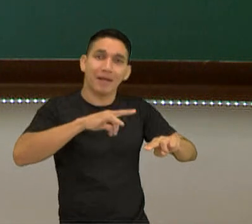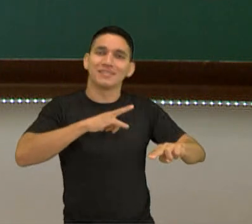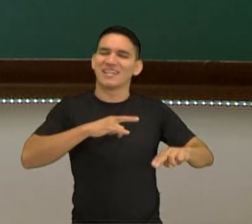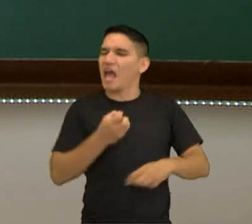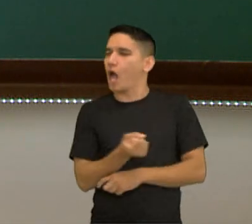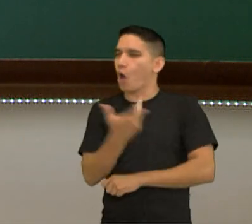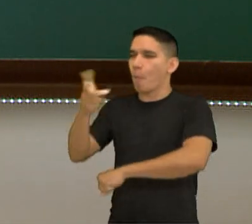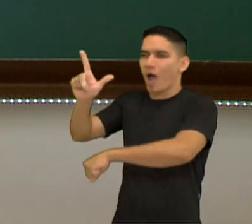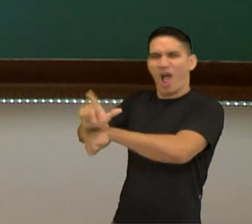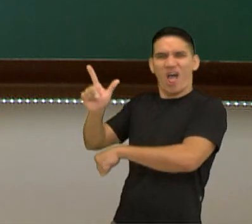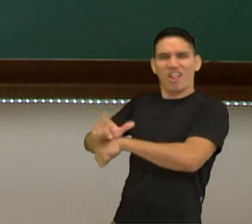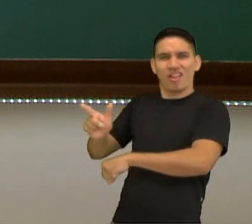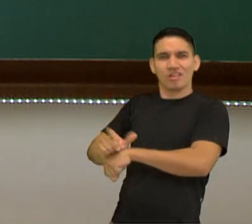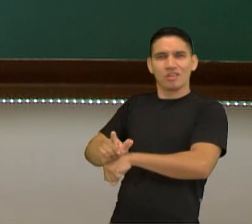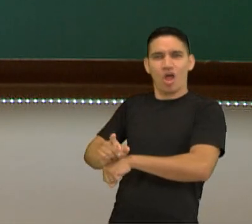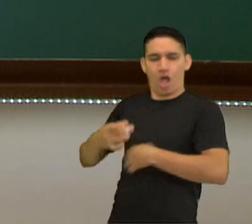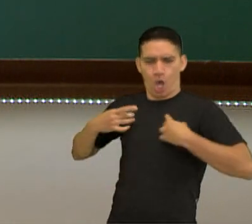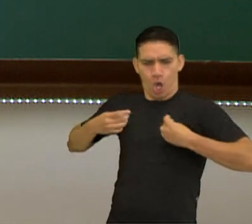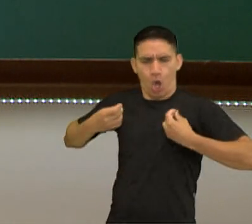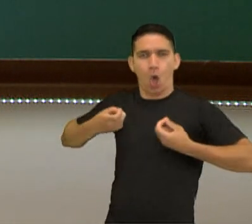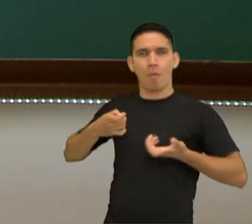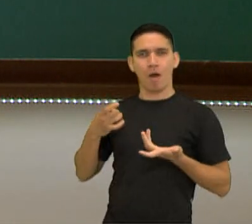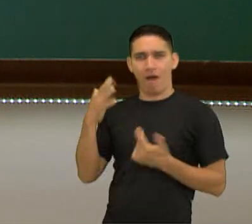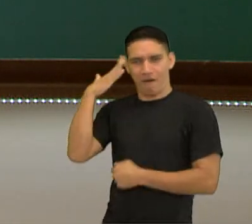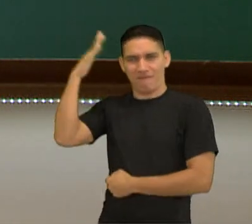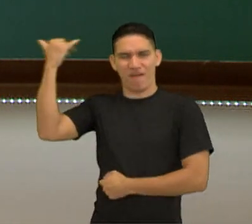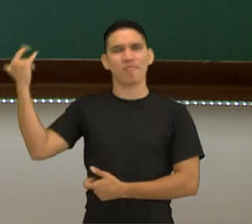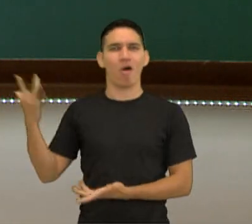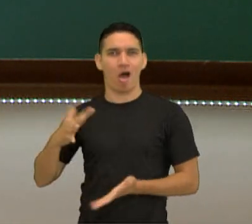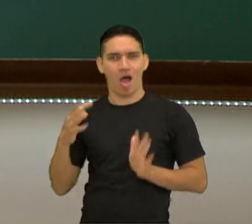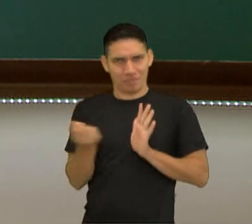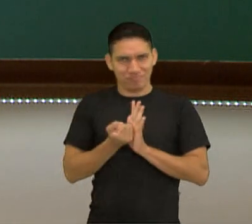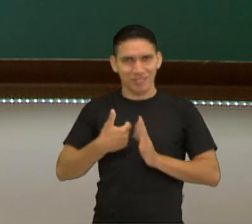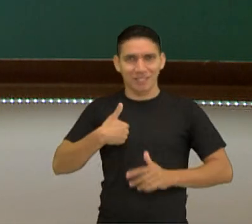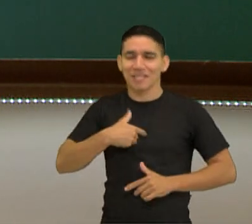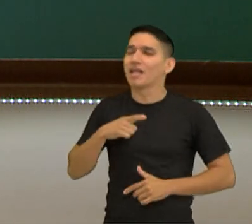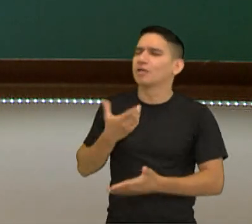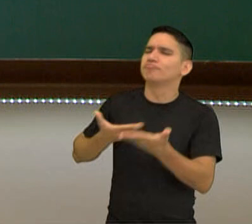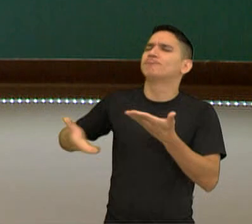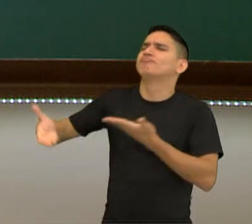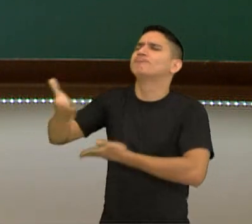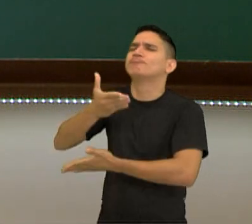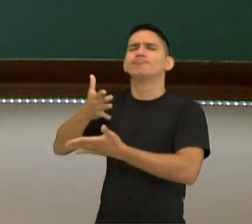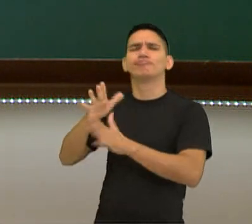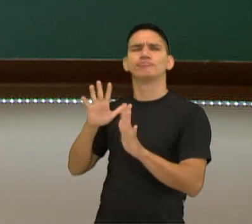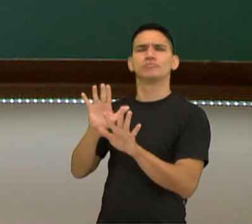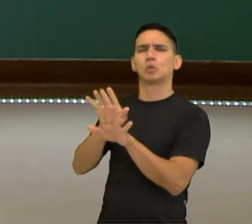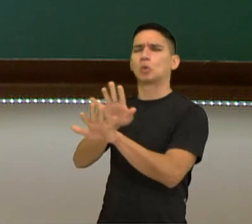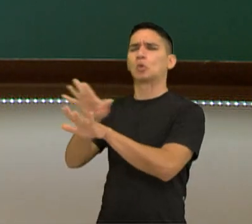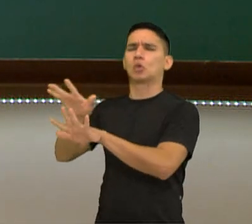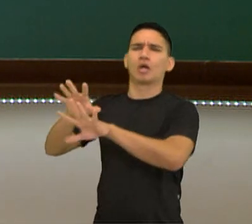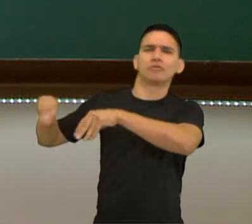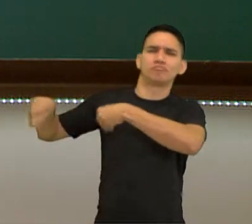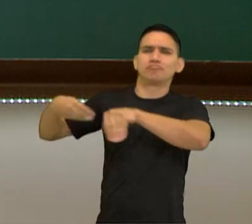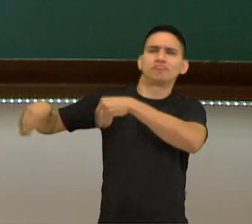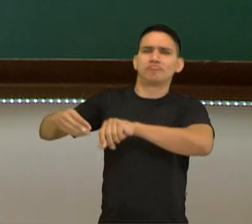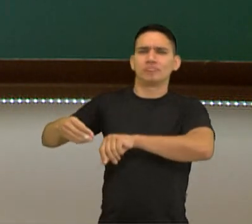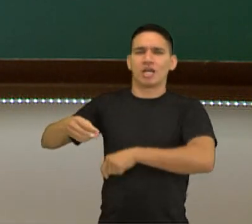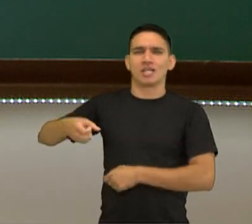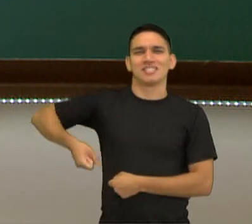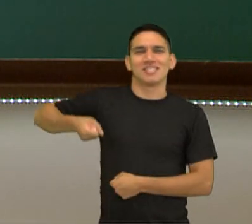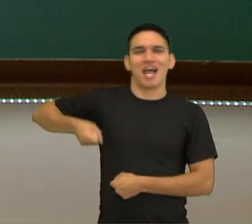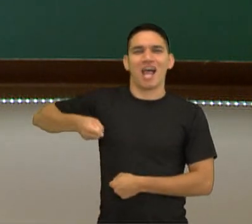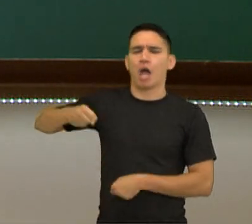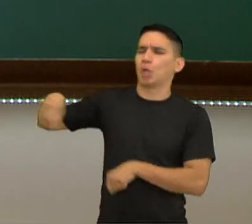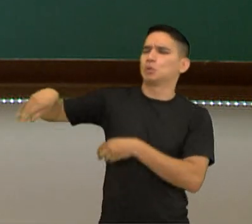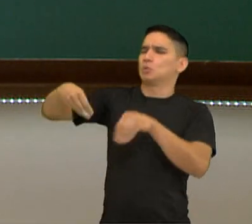lojas de roupas, de marcas famosas, né? Até interagem ali, sacudindo as sacolas na